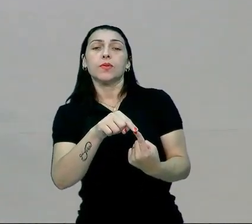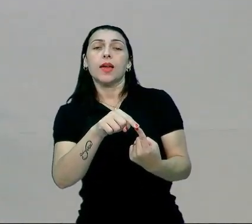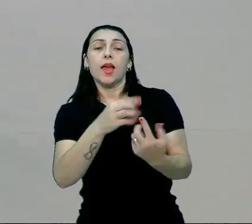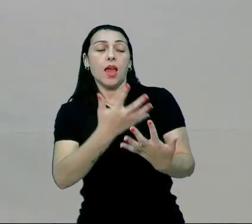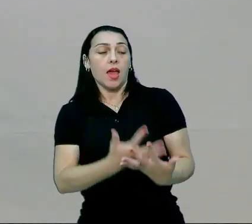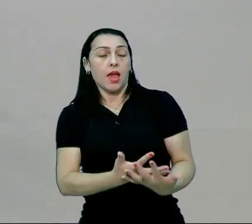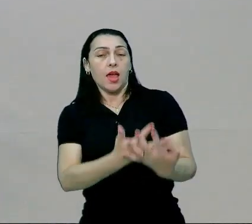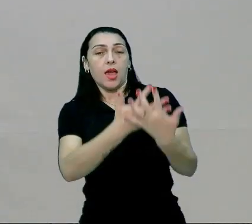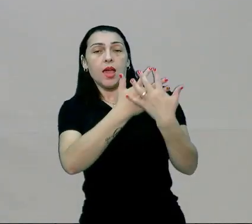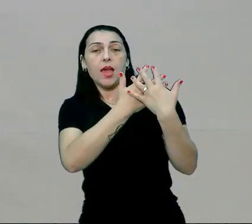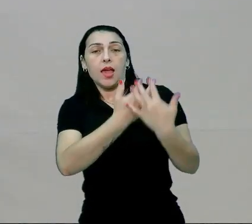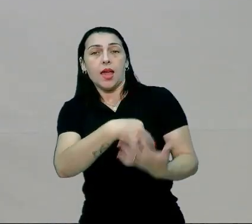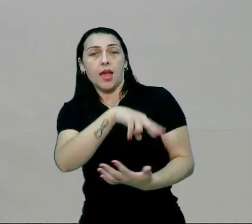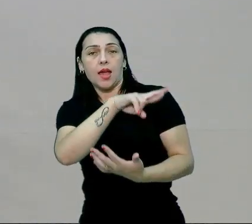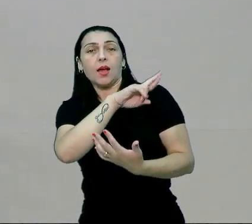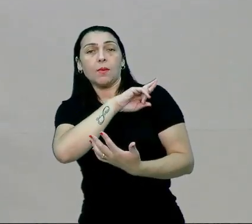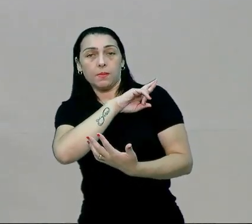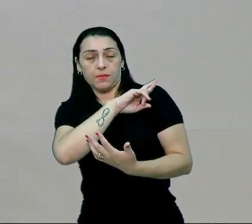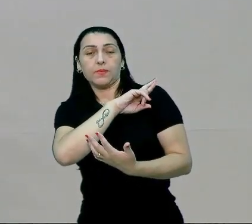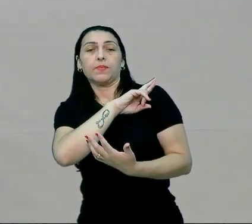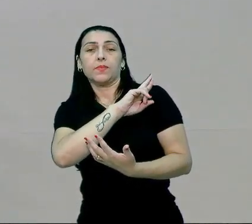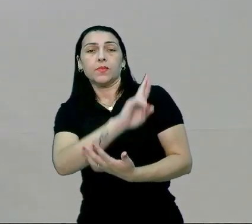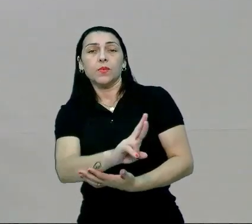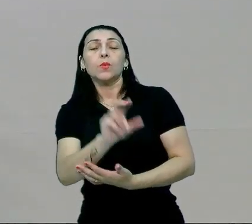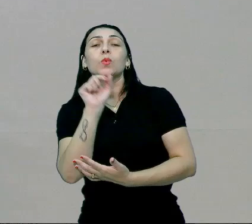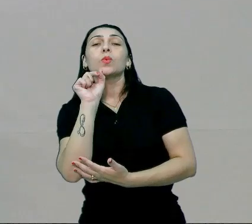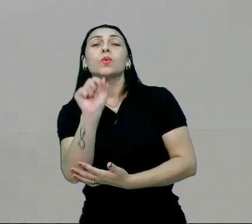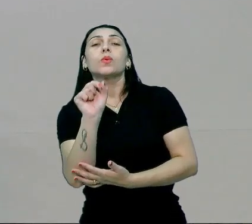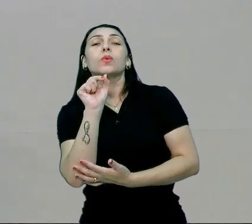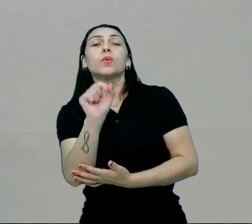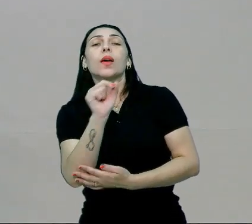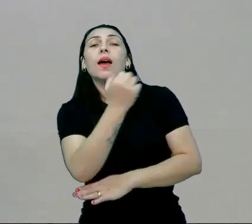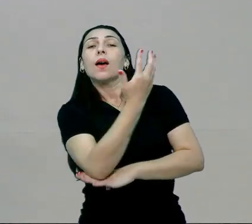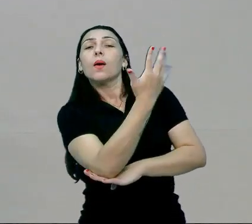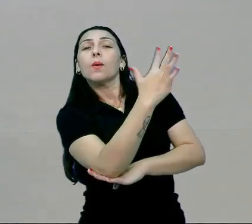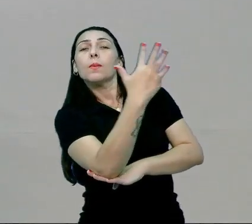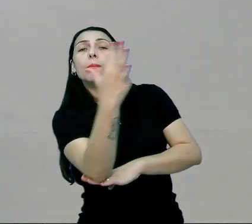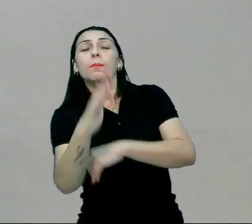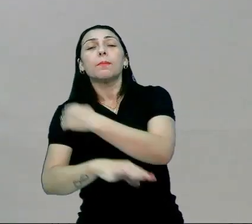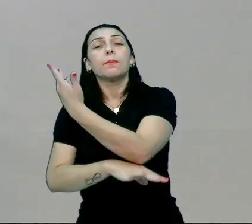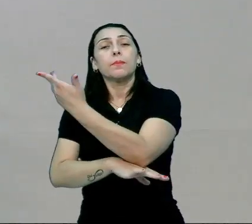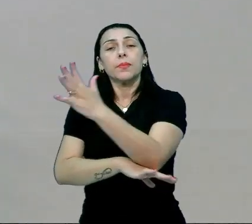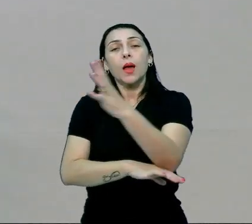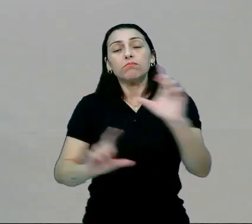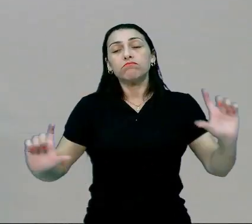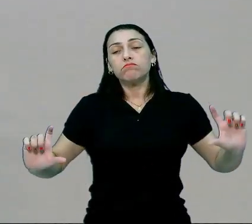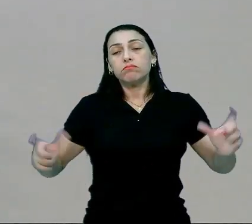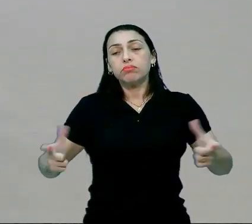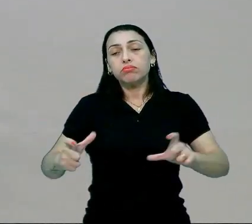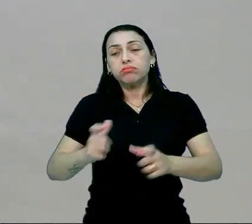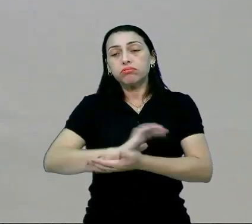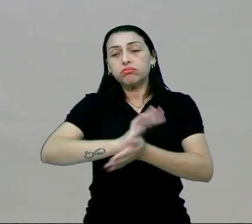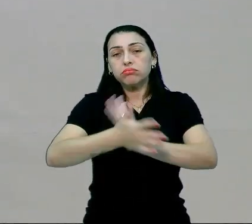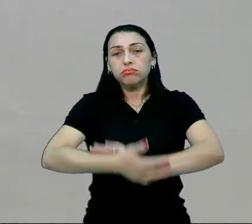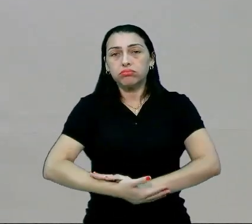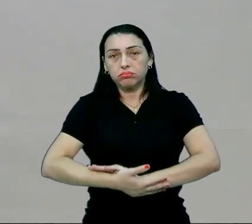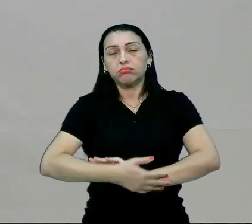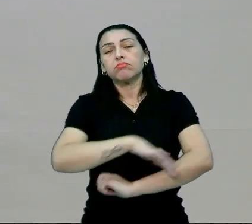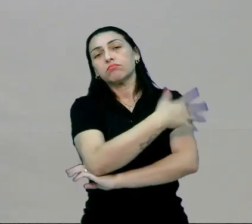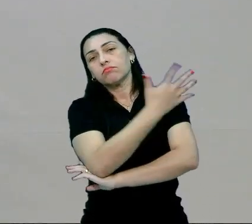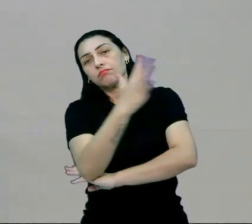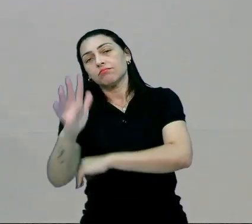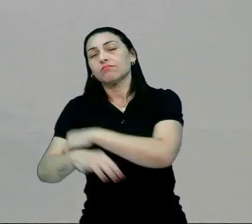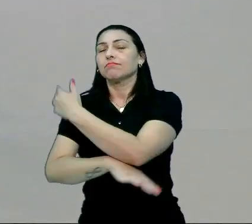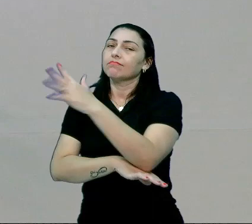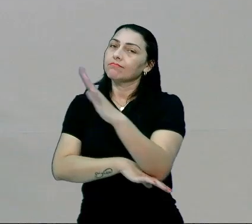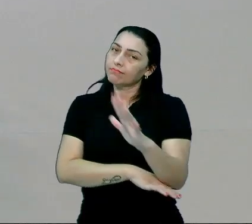assumir determinados compromissos no que diz respeito a uma redução da degradação